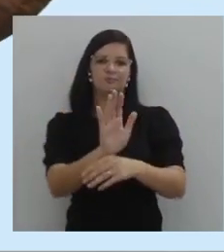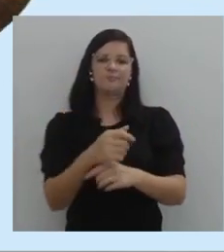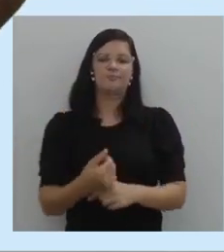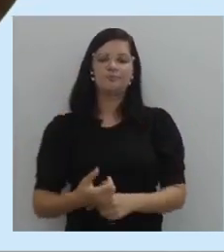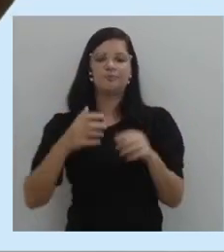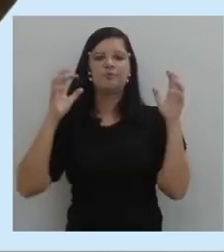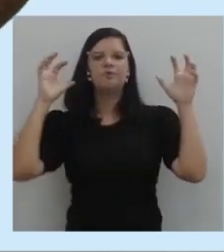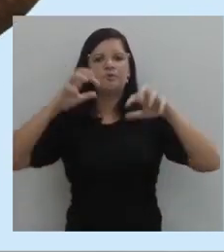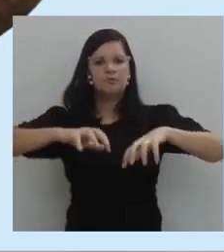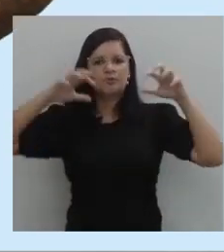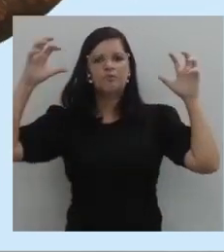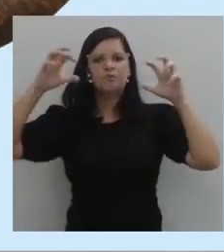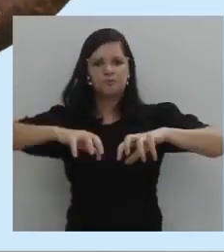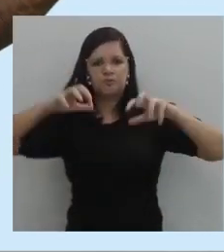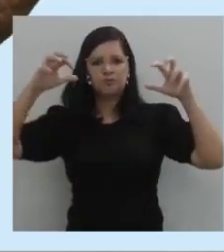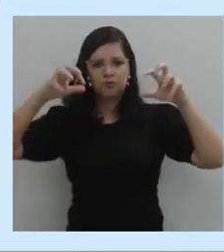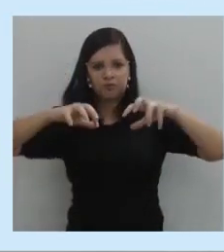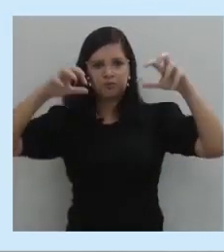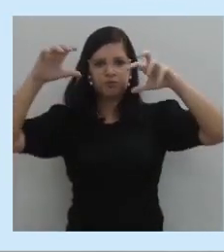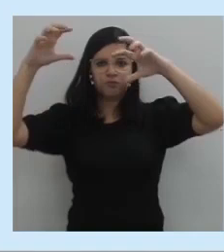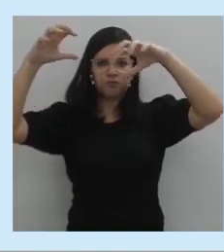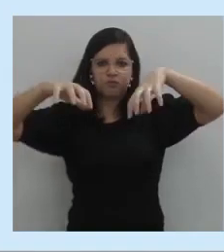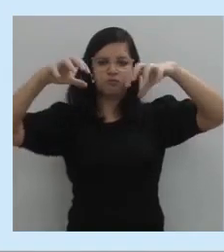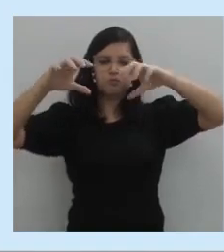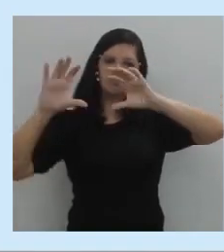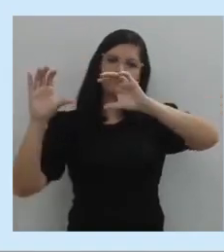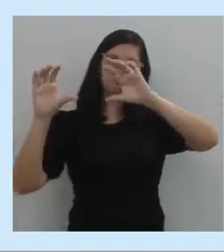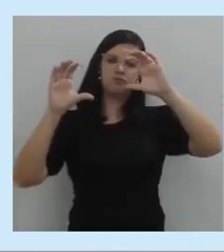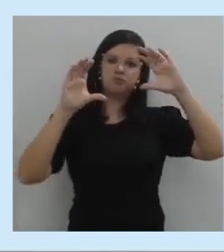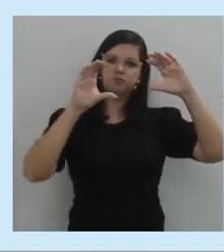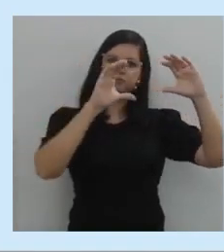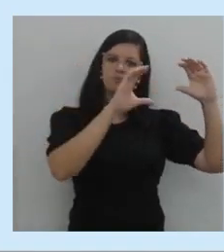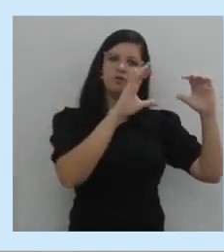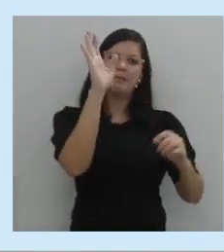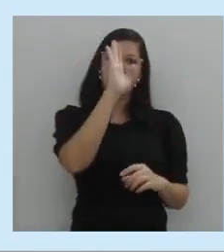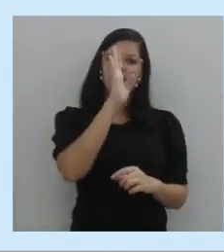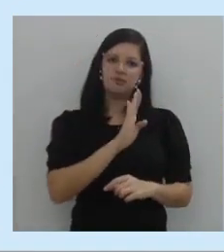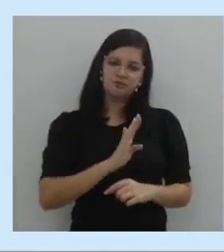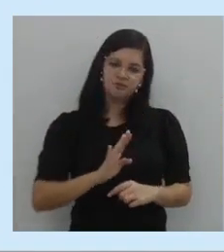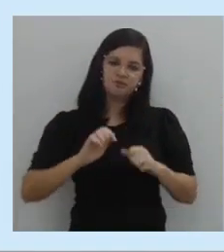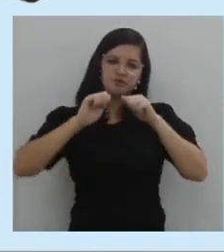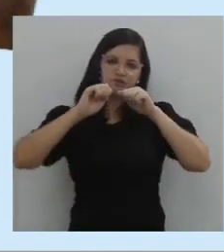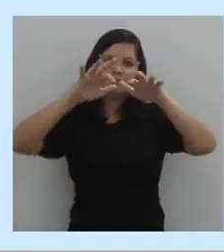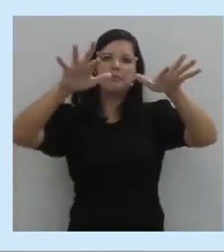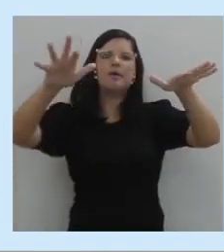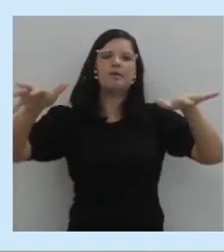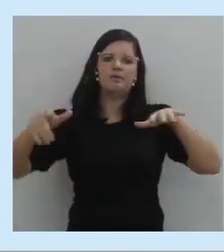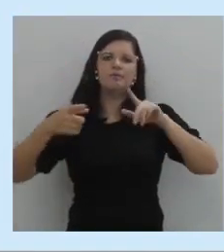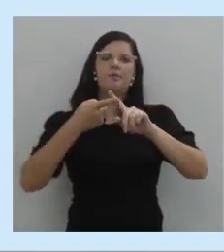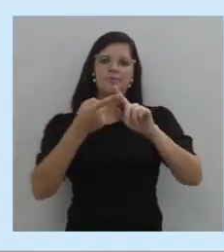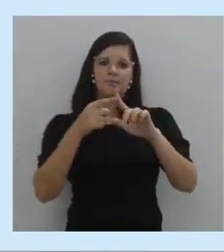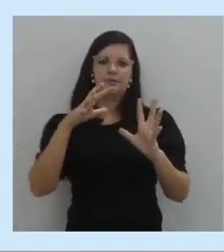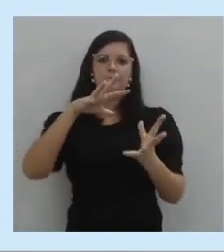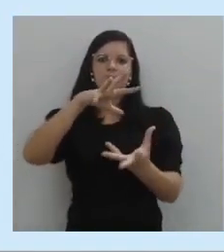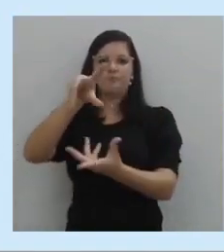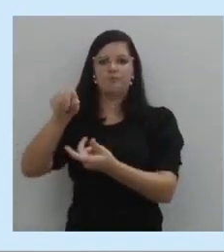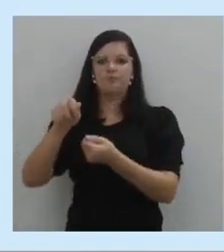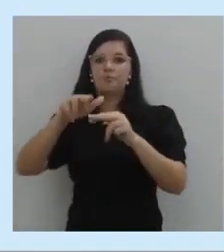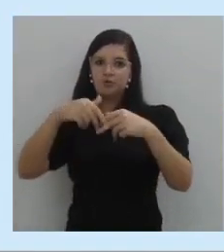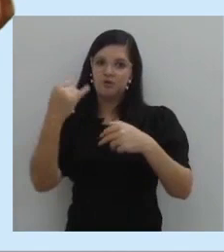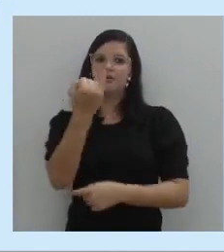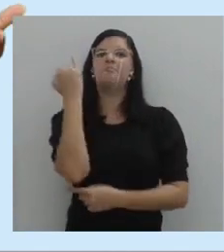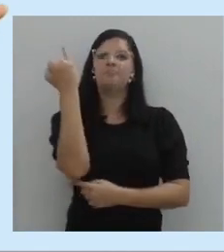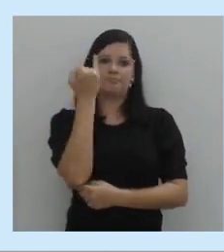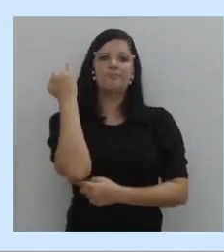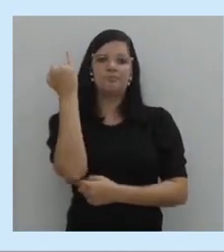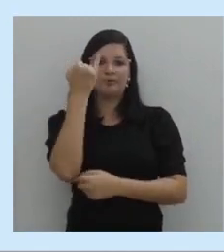né, nessa área equatorial, ela é lançada para outras partes do Brasil e também para outras partes do mundo. Por isso que há uma